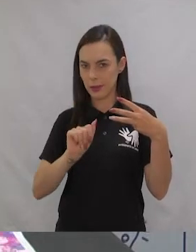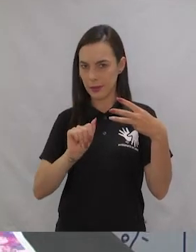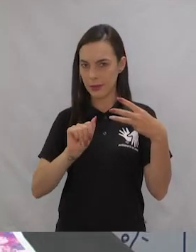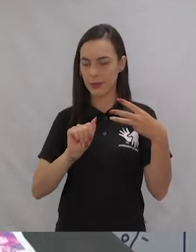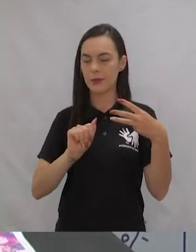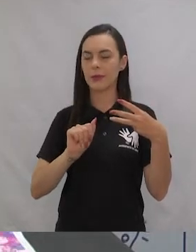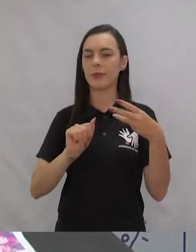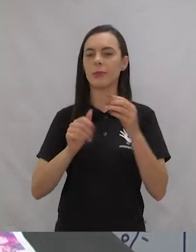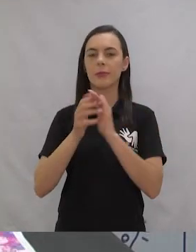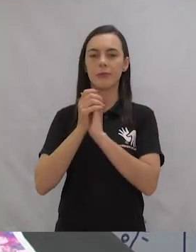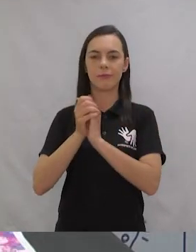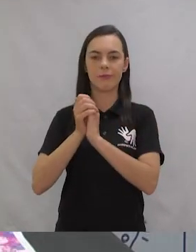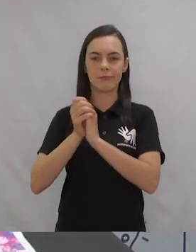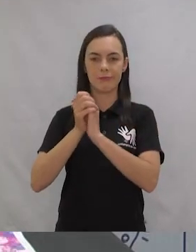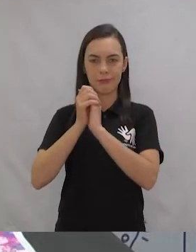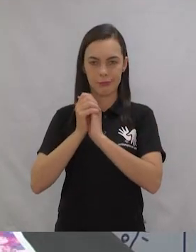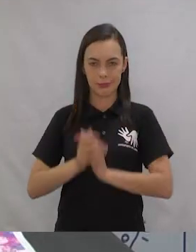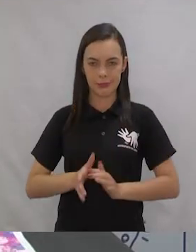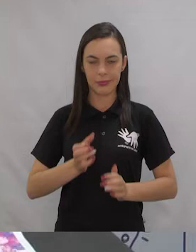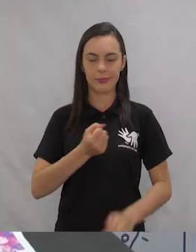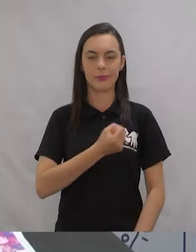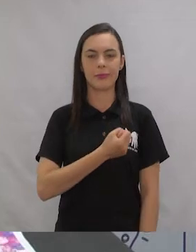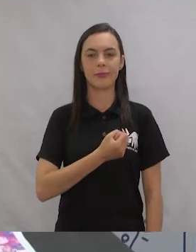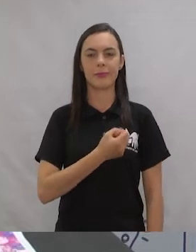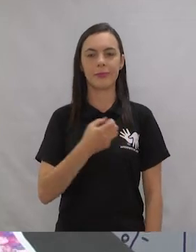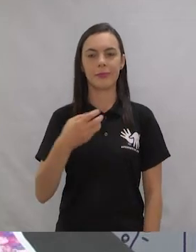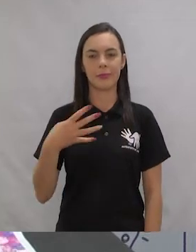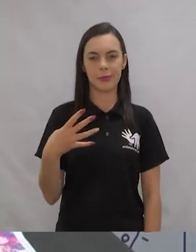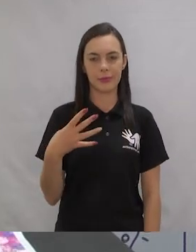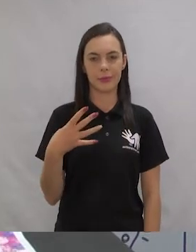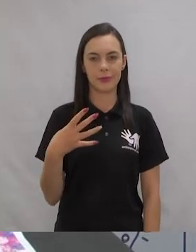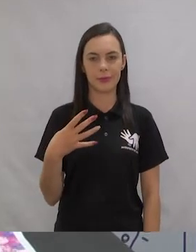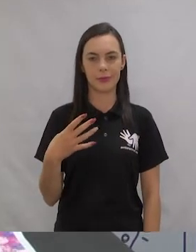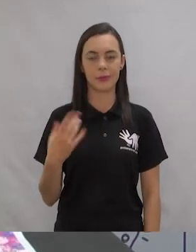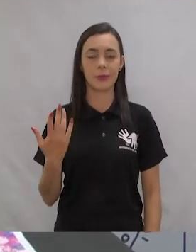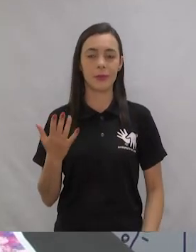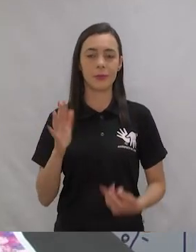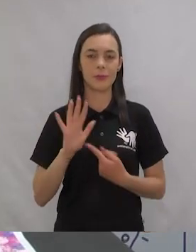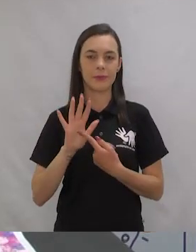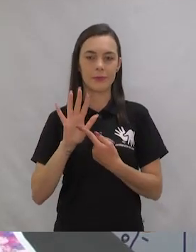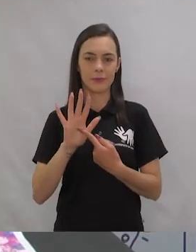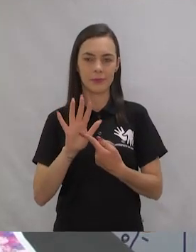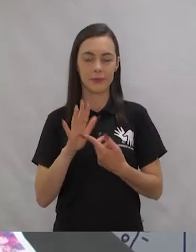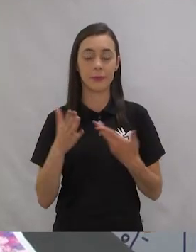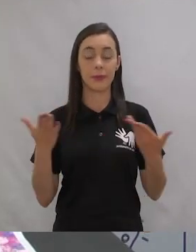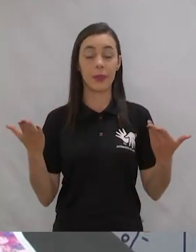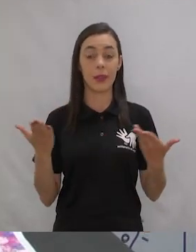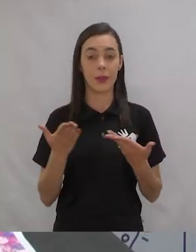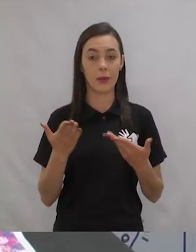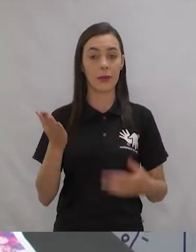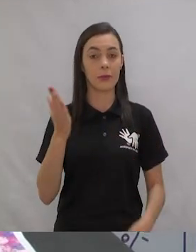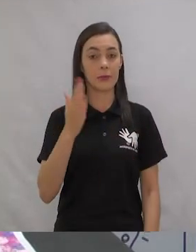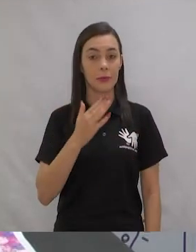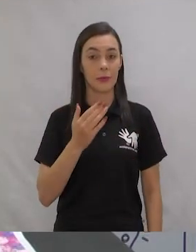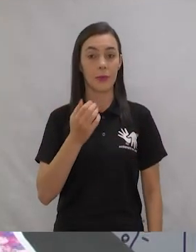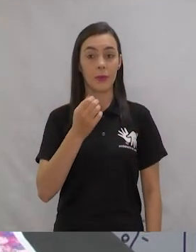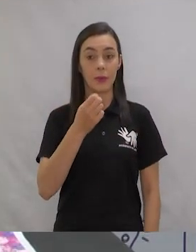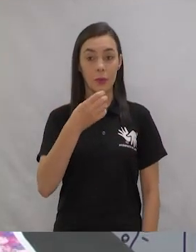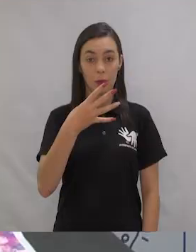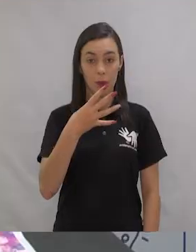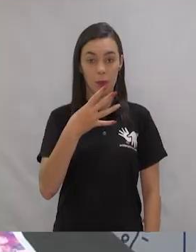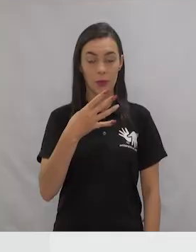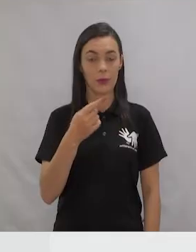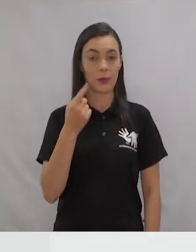que também jogou o dado e caiu no número 4 e a sua quantidade. Então, vamos lá.